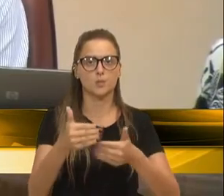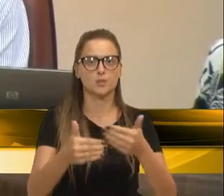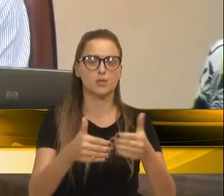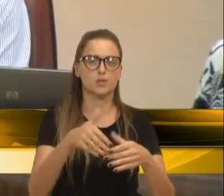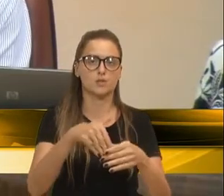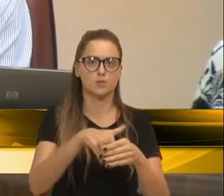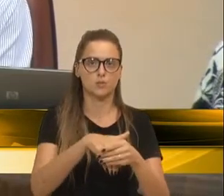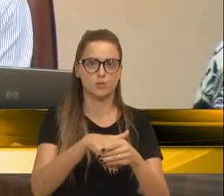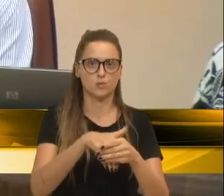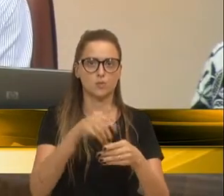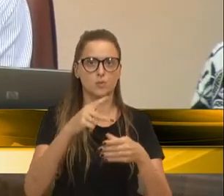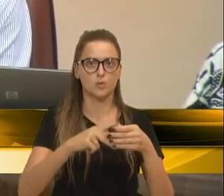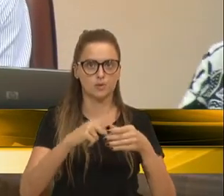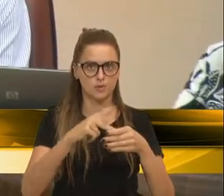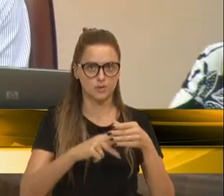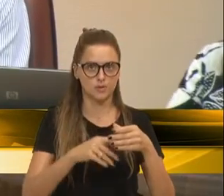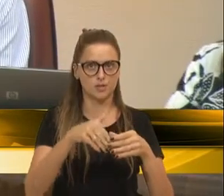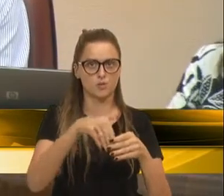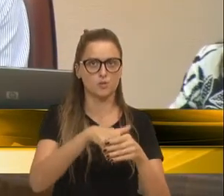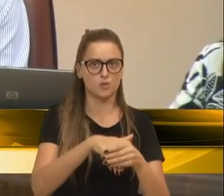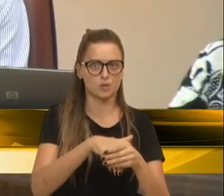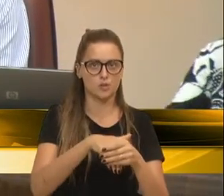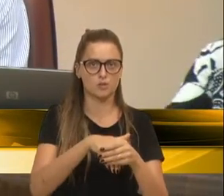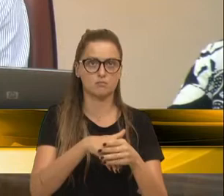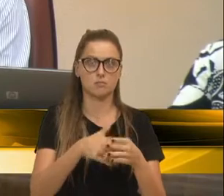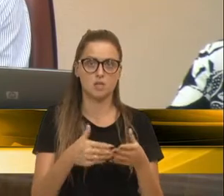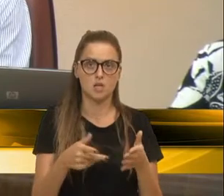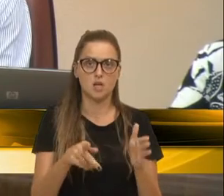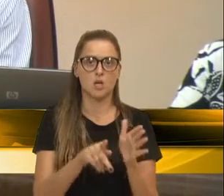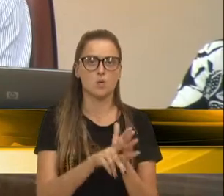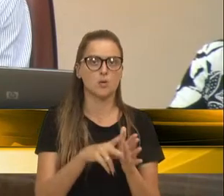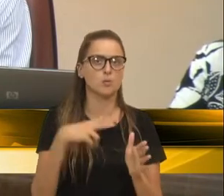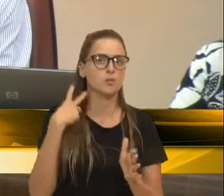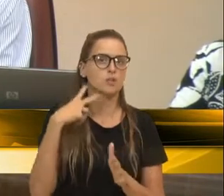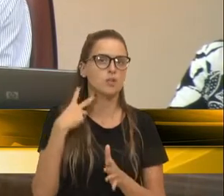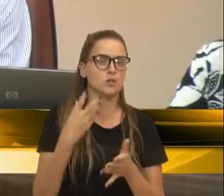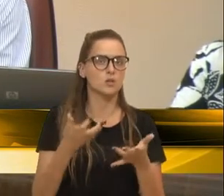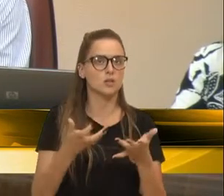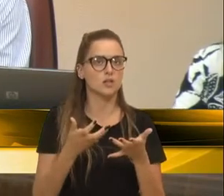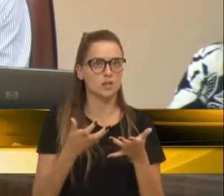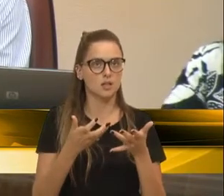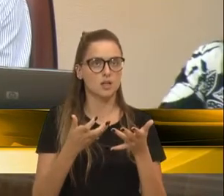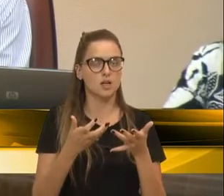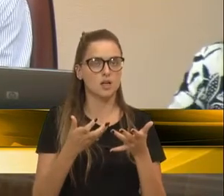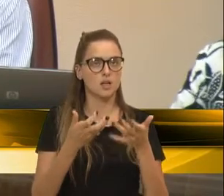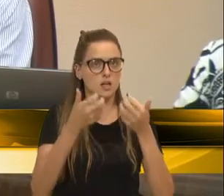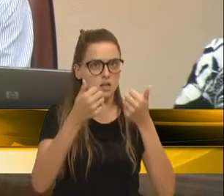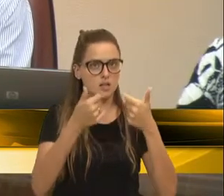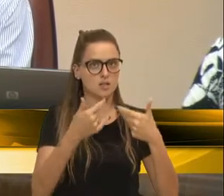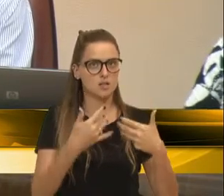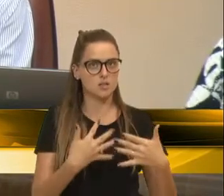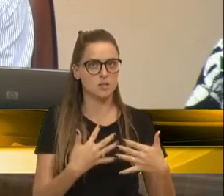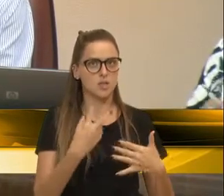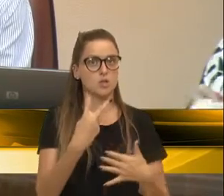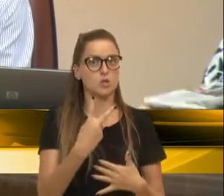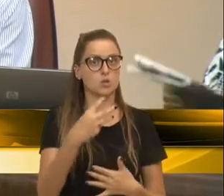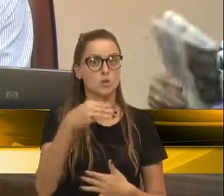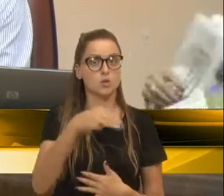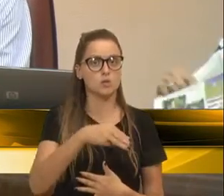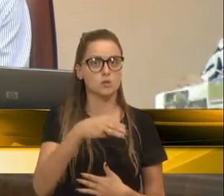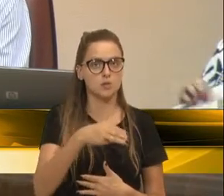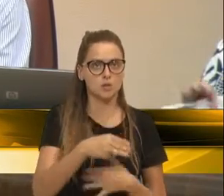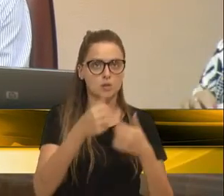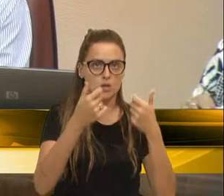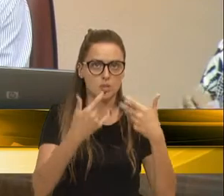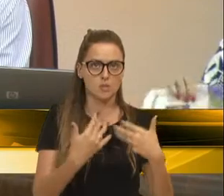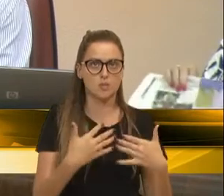E durante o processo de votação, caberá ao vereador que desejar até se pronunciar até por 2 minutos para